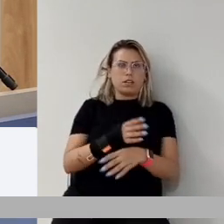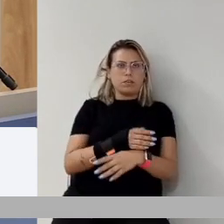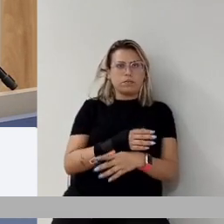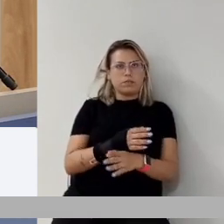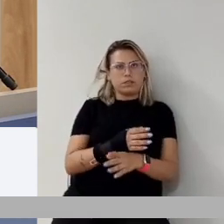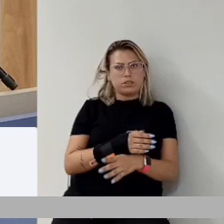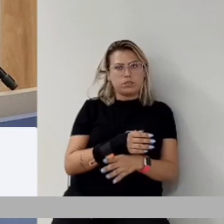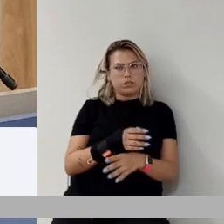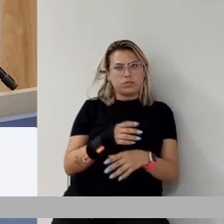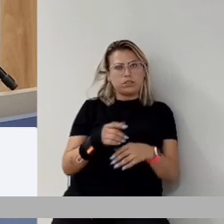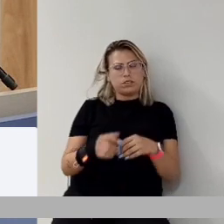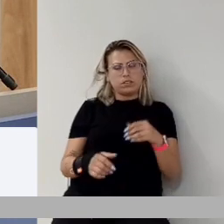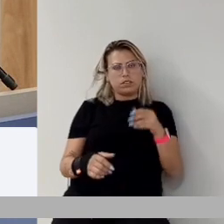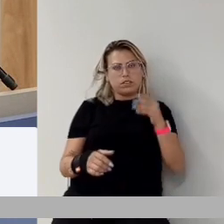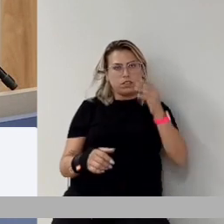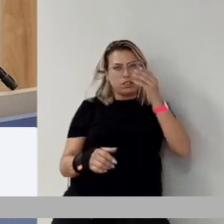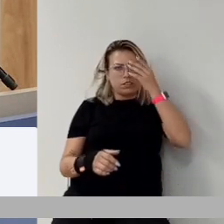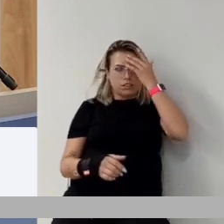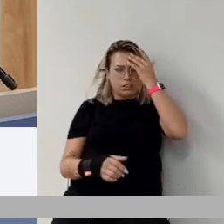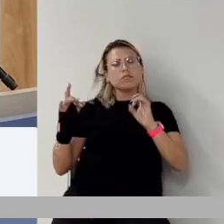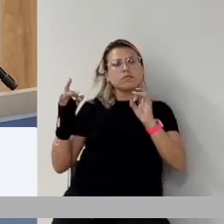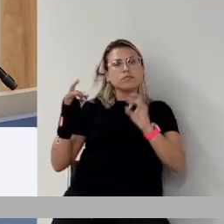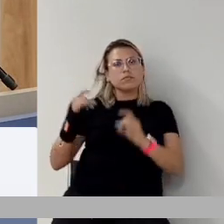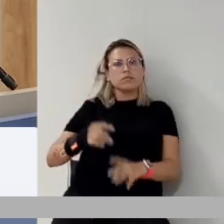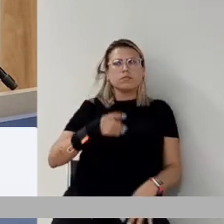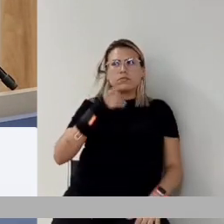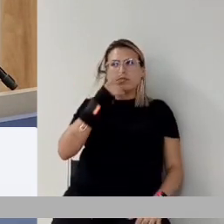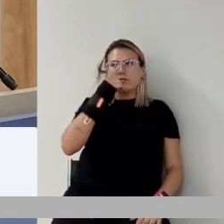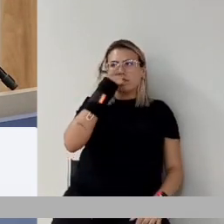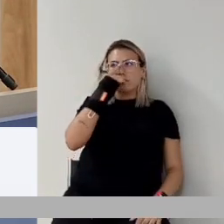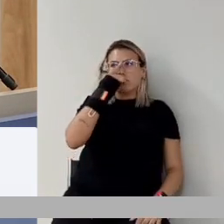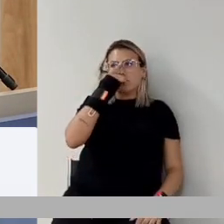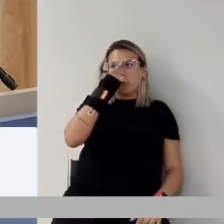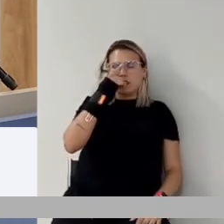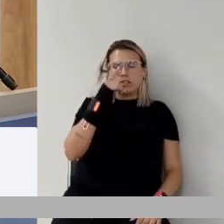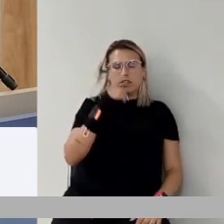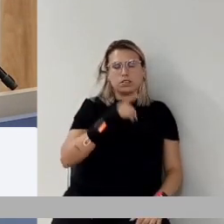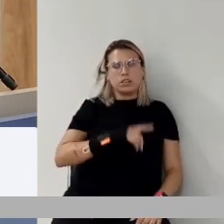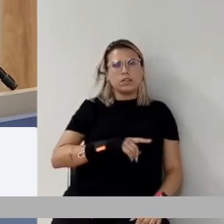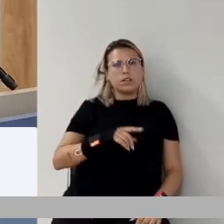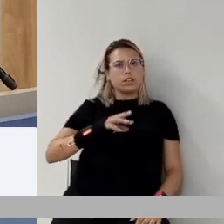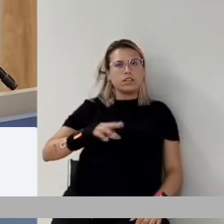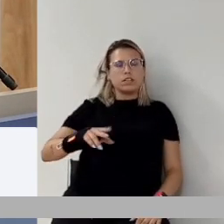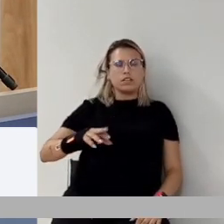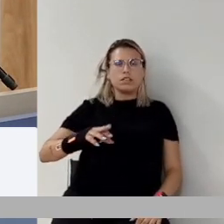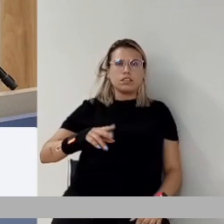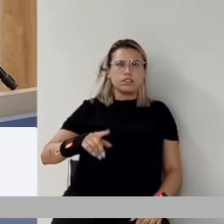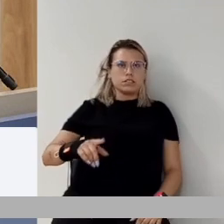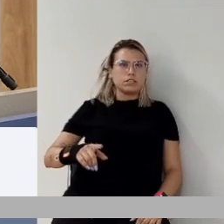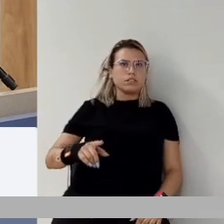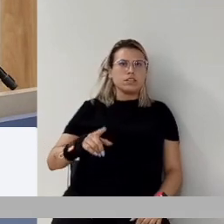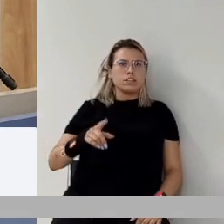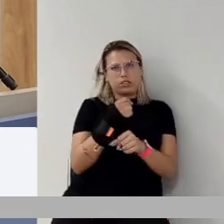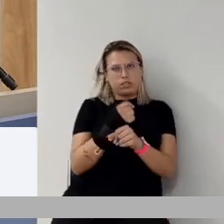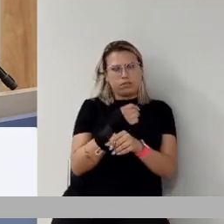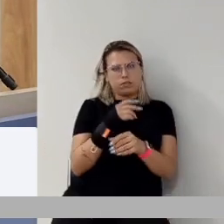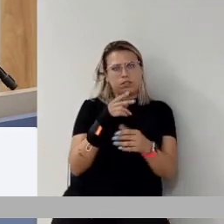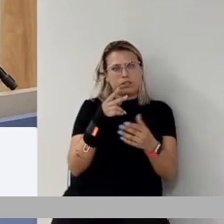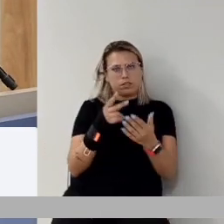se fosse eh um piso sem cuidados quando não era isso já era o início das obras